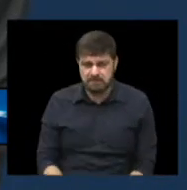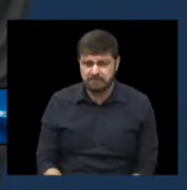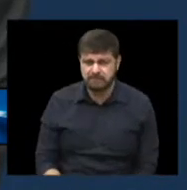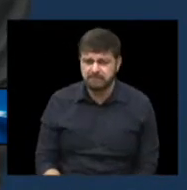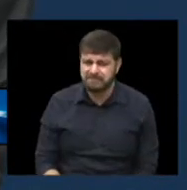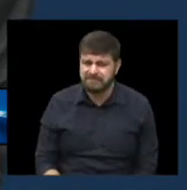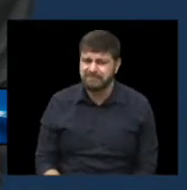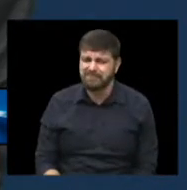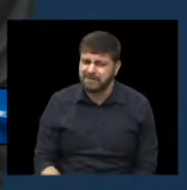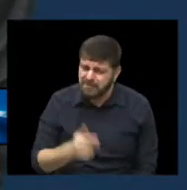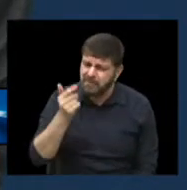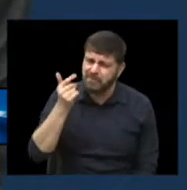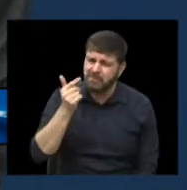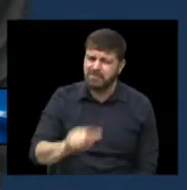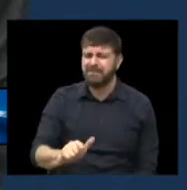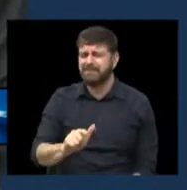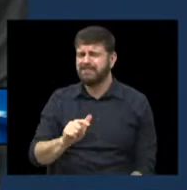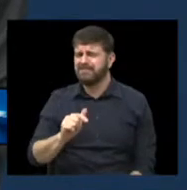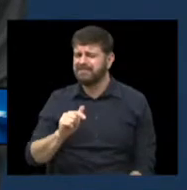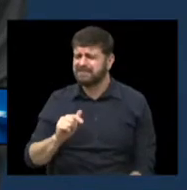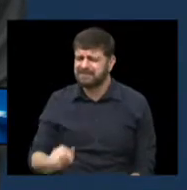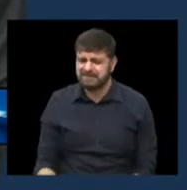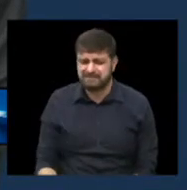esse é mais um evento